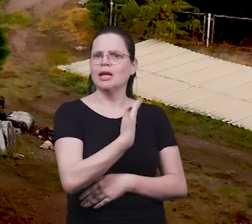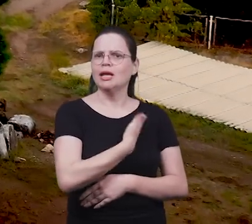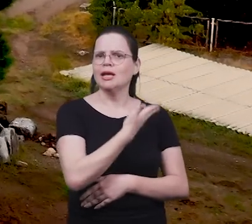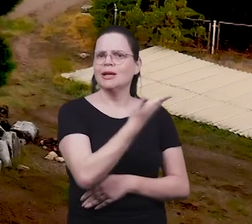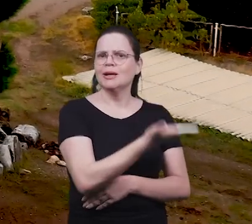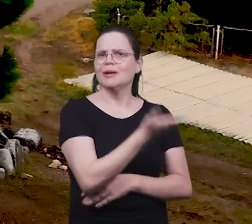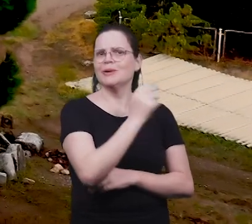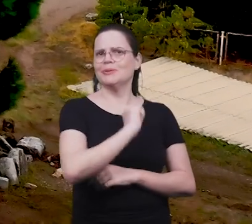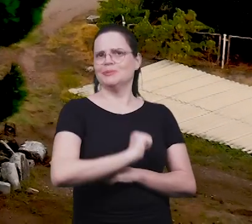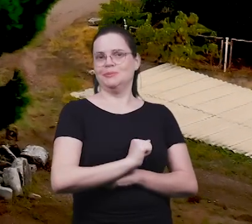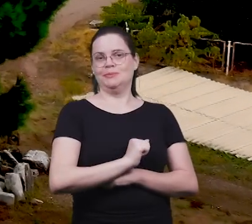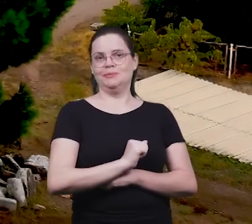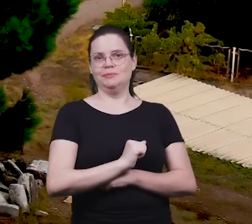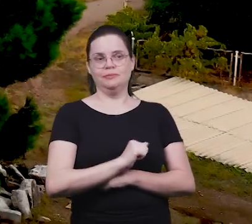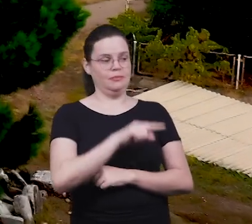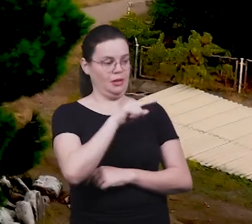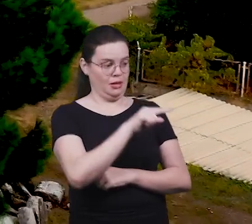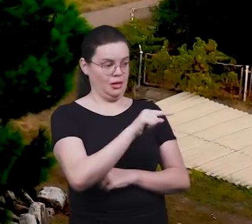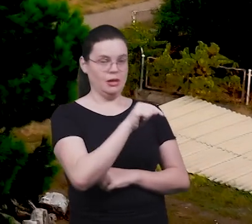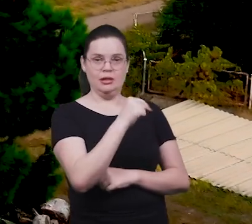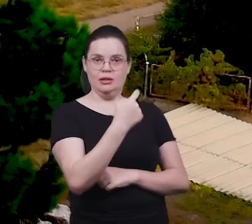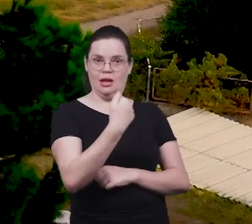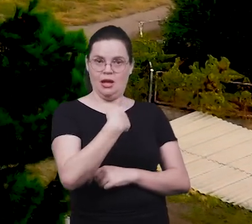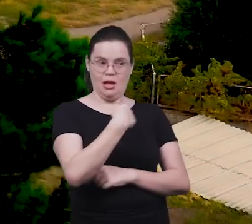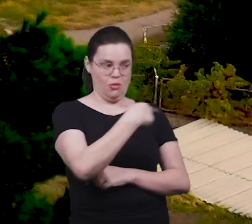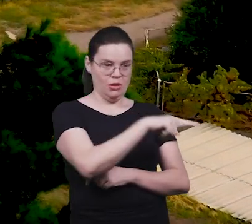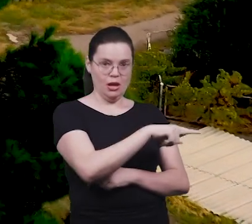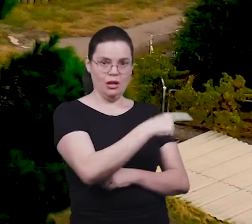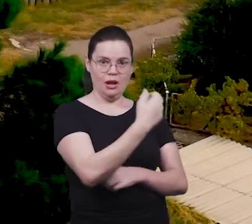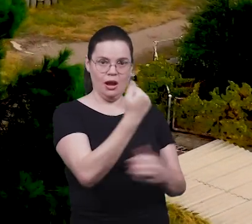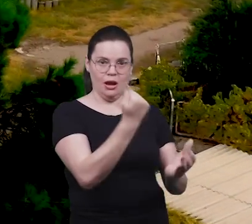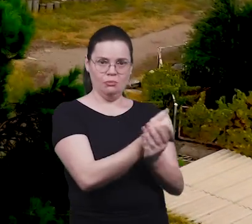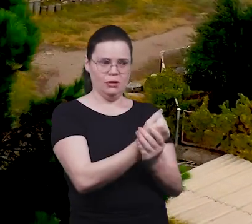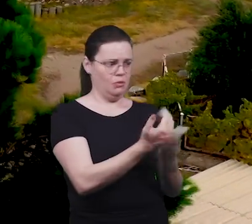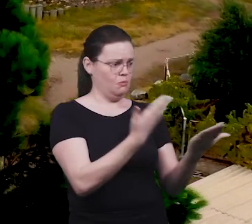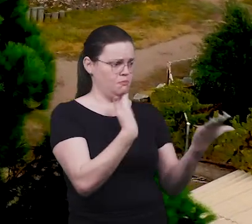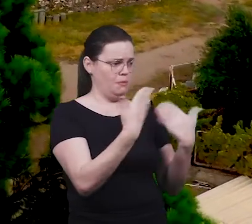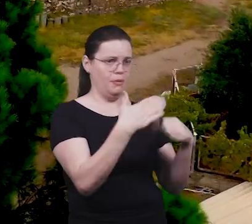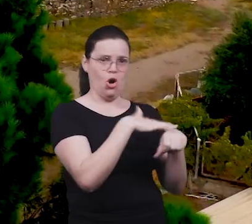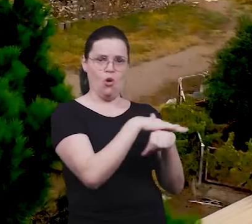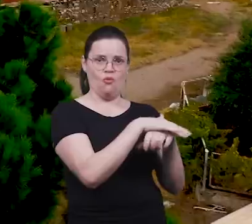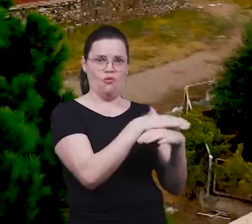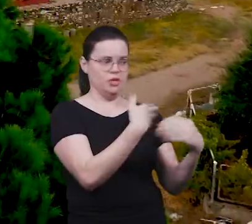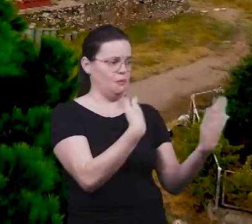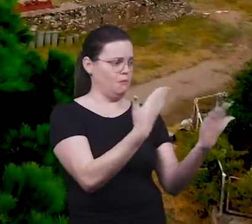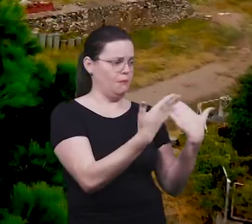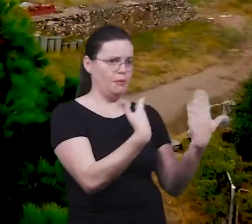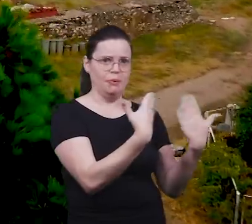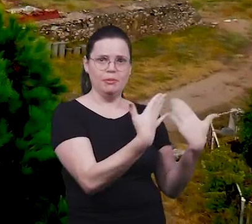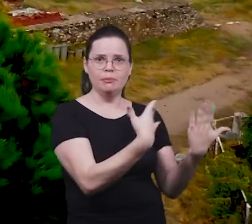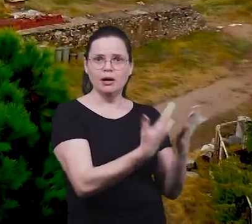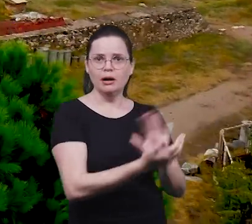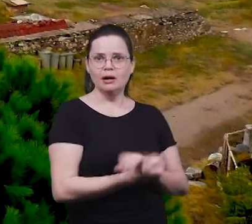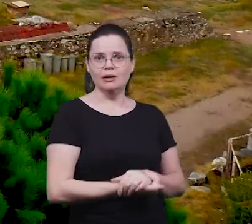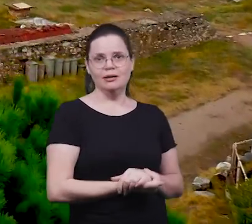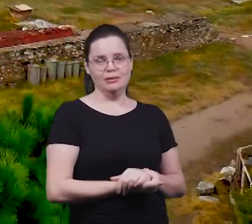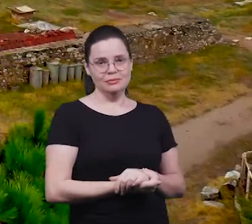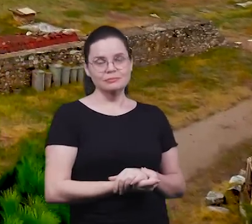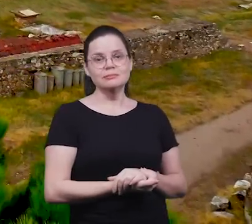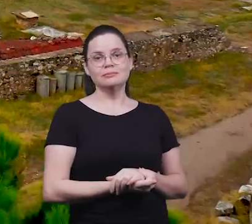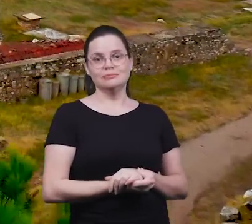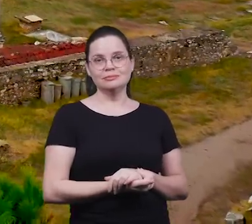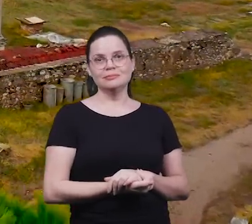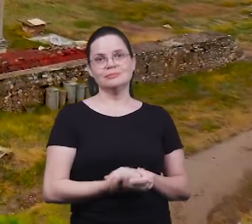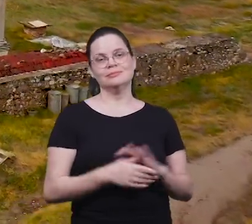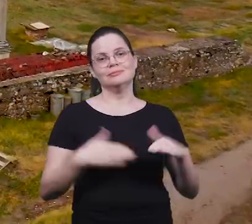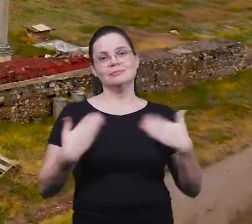com Abraão, eu falo boca a boca. Então, ele, Deus, o desejo do nosso Deus